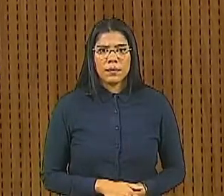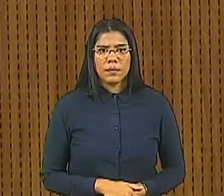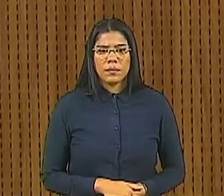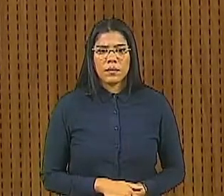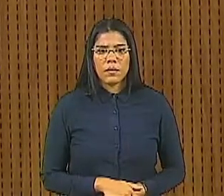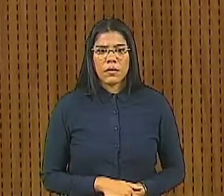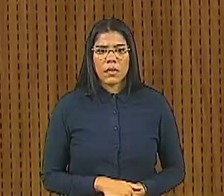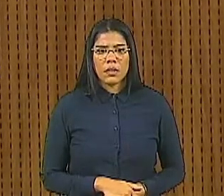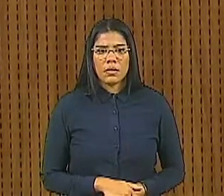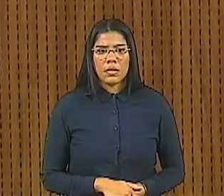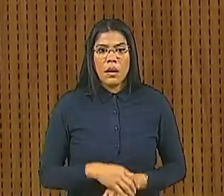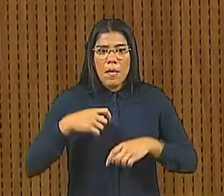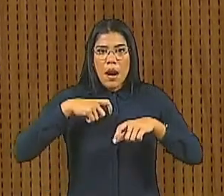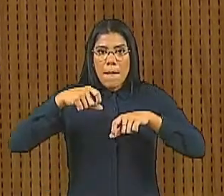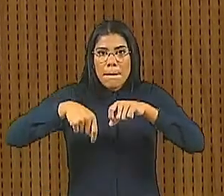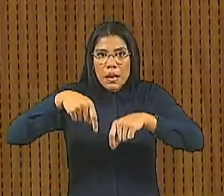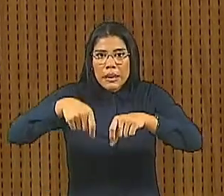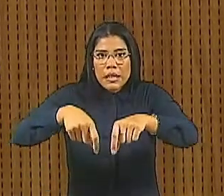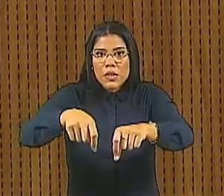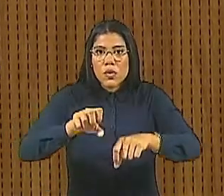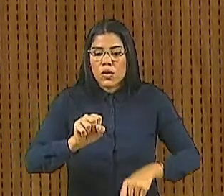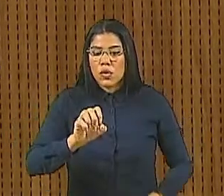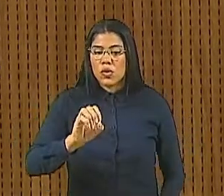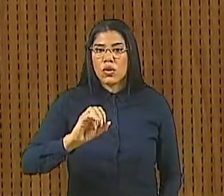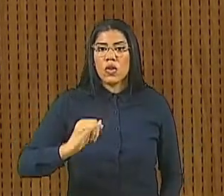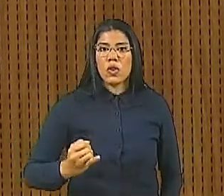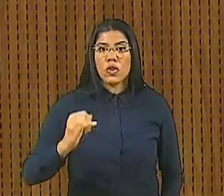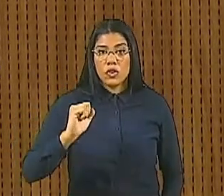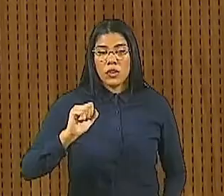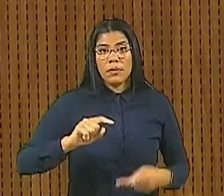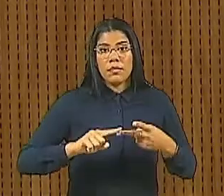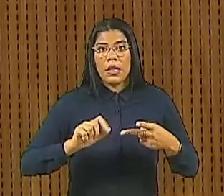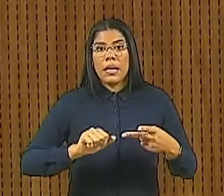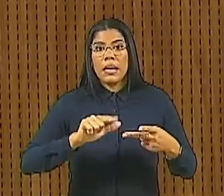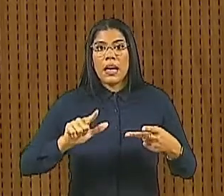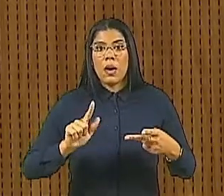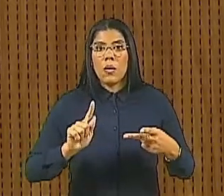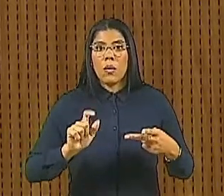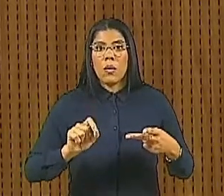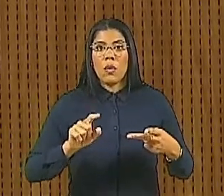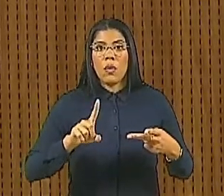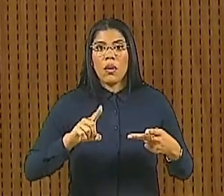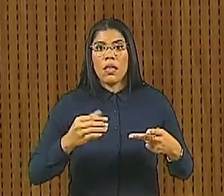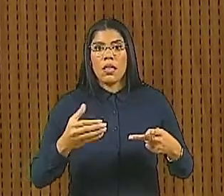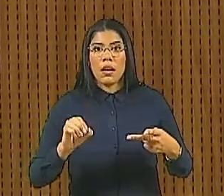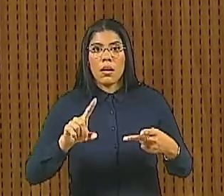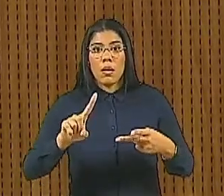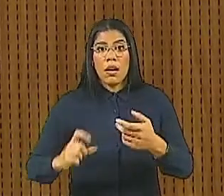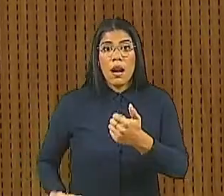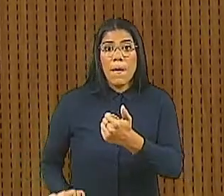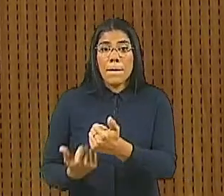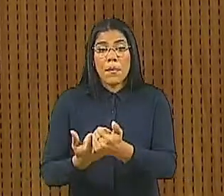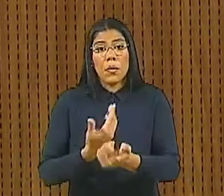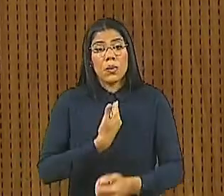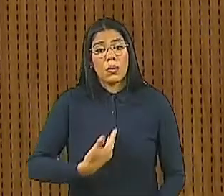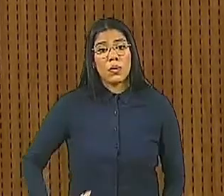da plantação de soja e de algodão com apoio